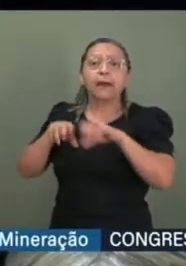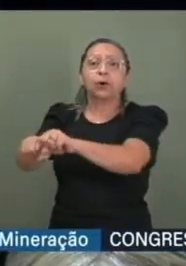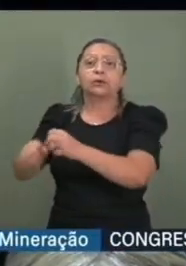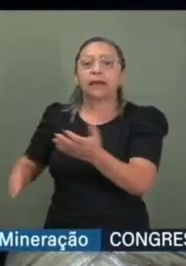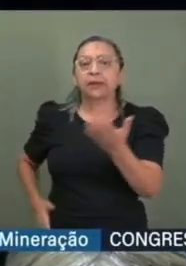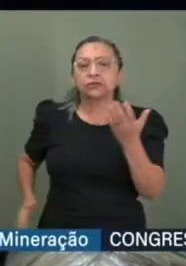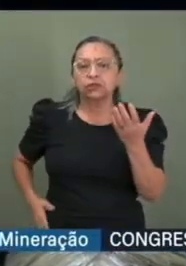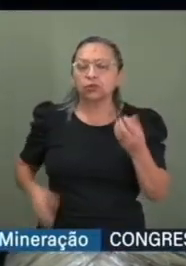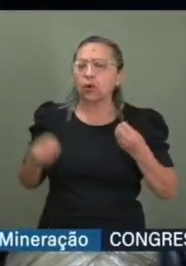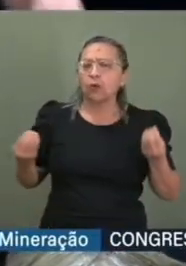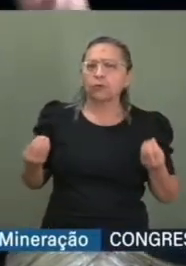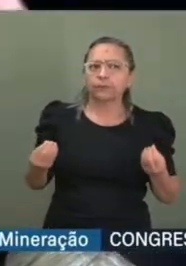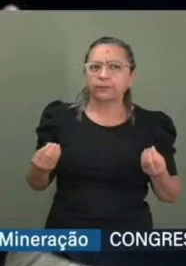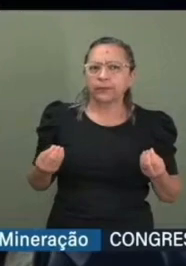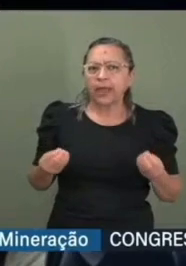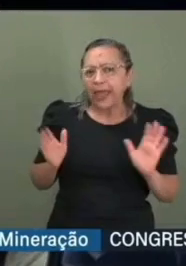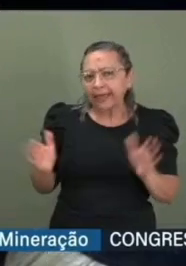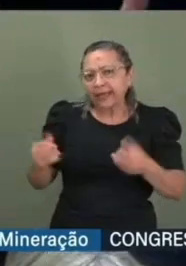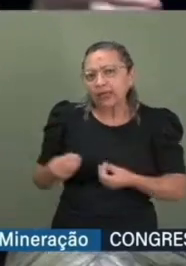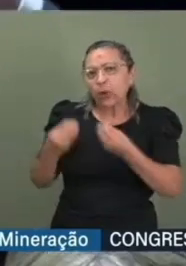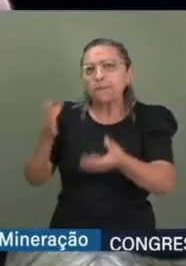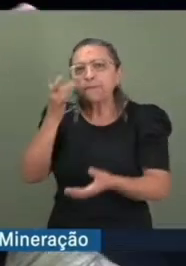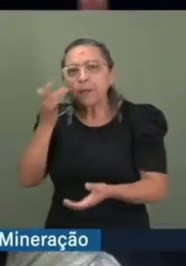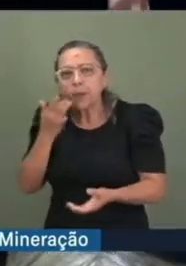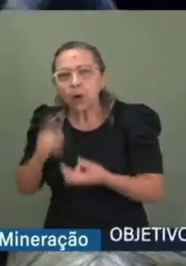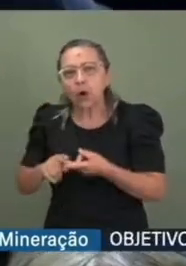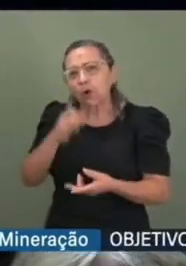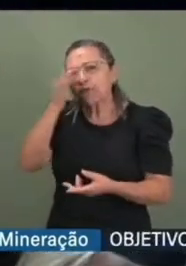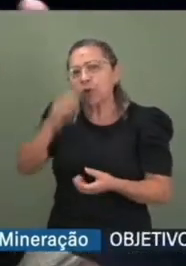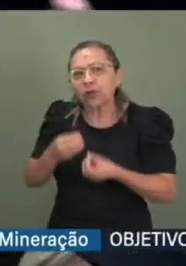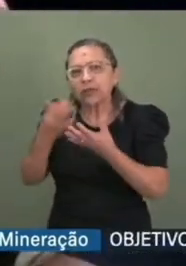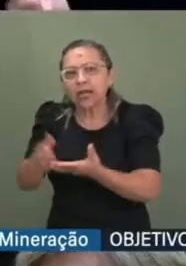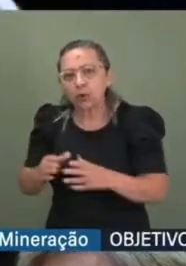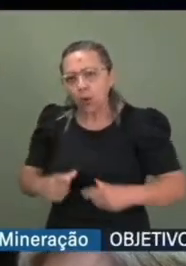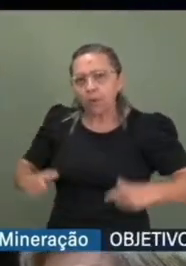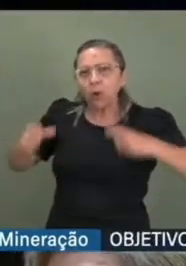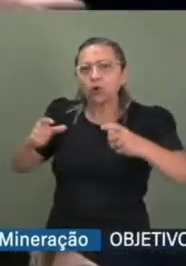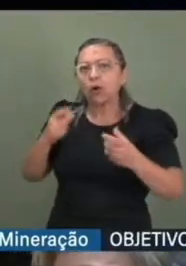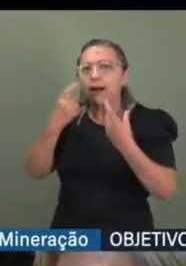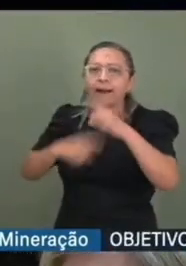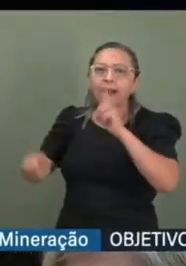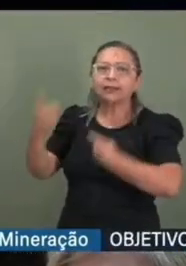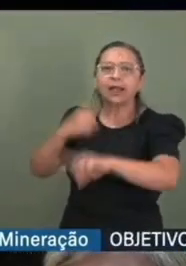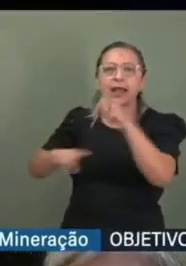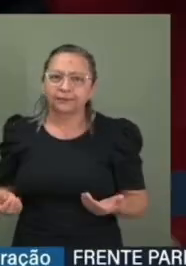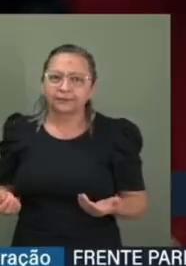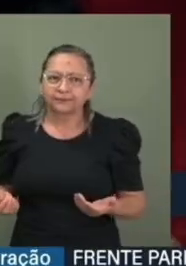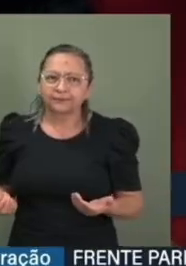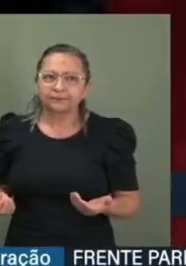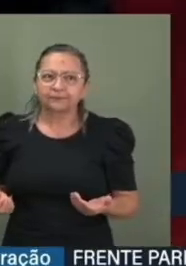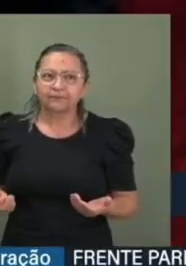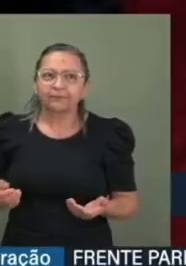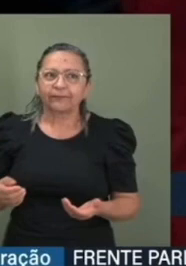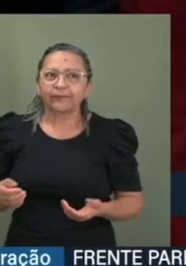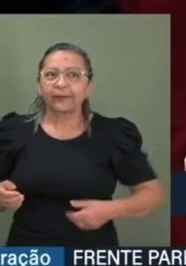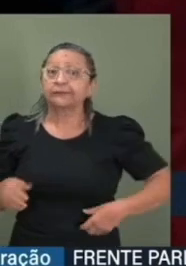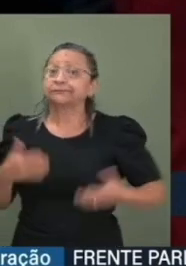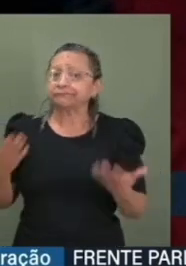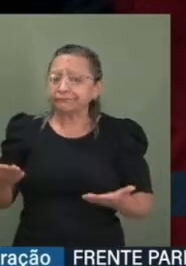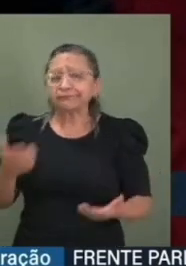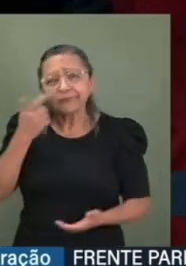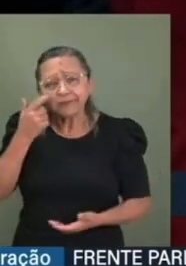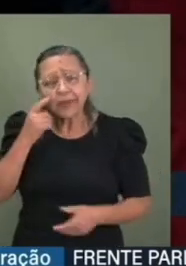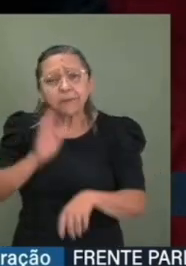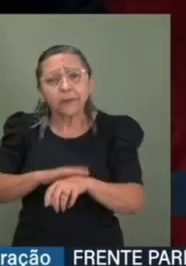bandido é com caixa de bombom com flor com povo cantando em média de John Lennon quando um presidente